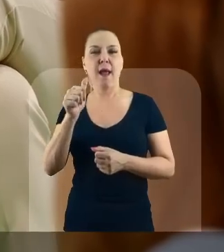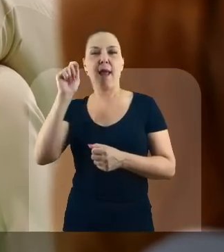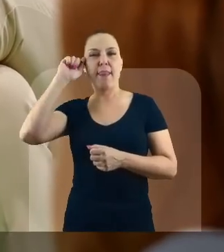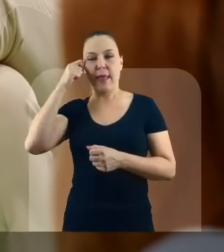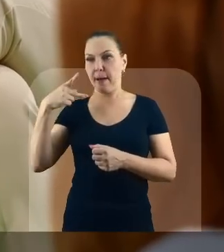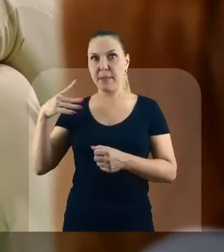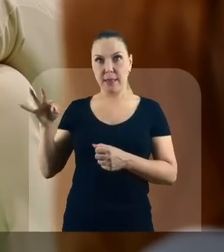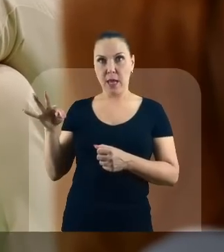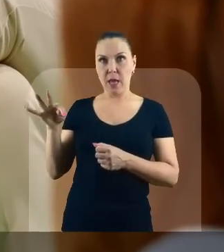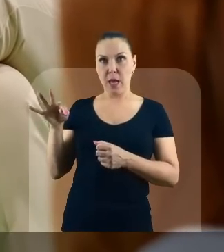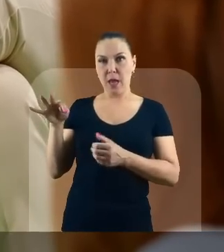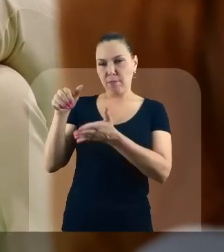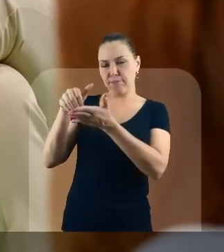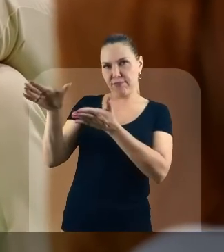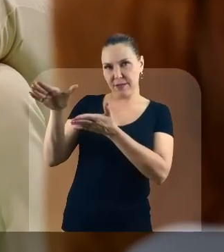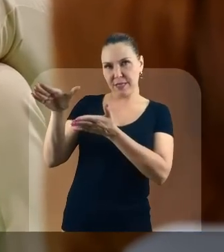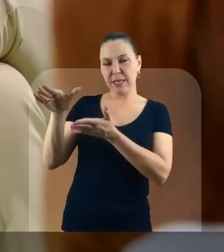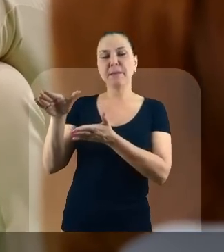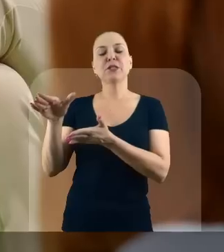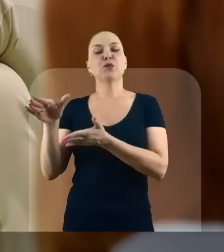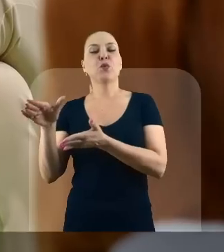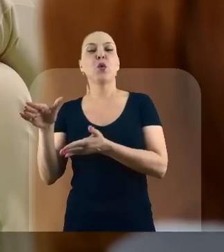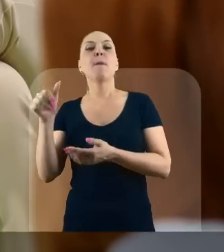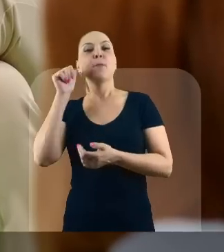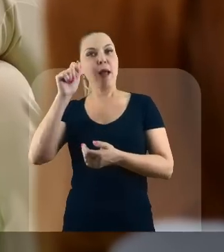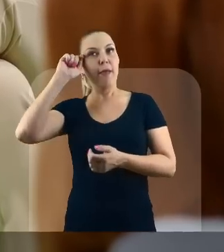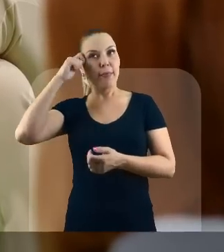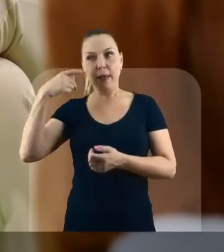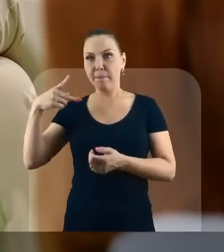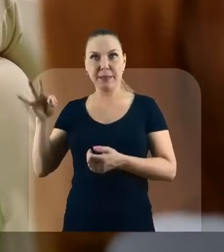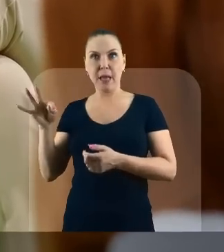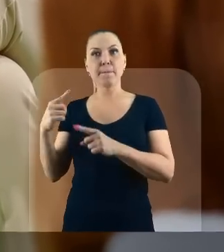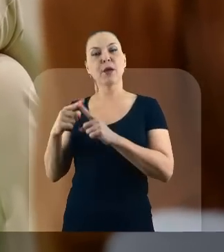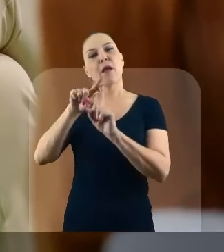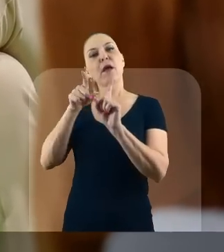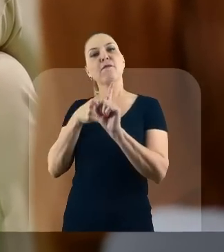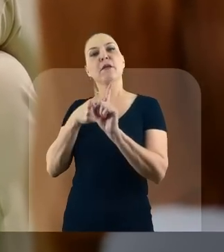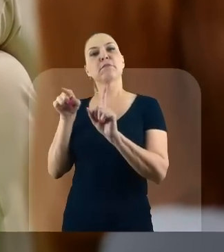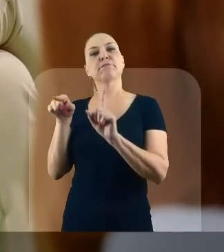PT, demitiu a sua chefe de gabinete, também mulher negra do PT, por estar grávida.